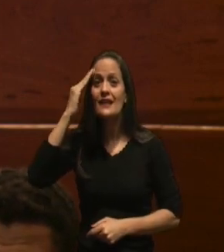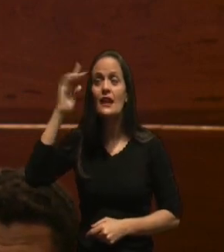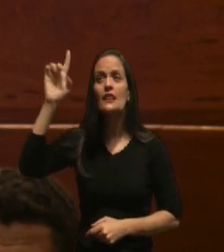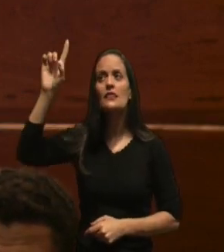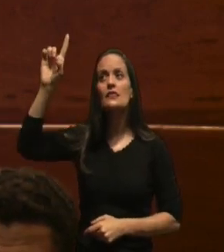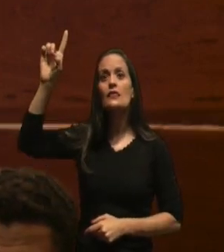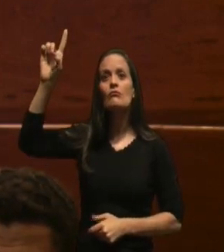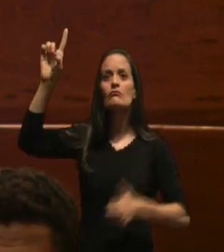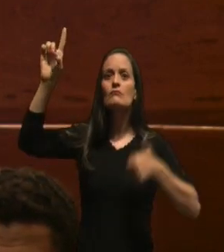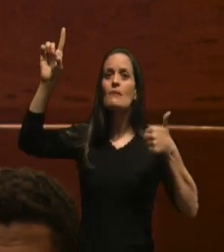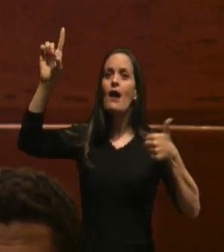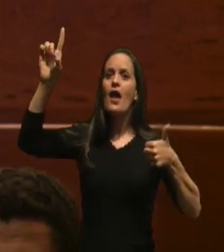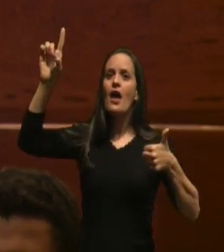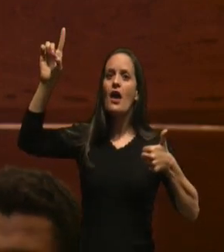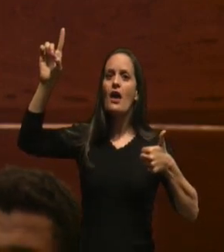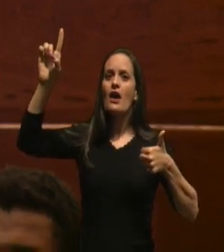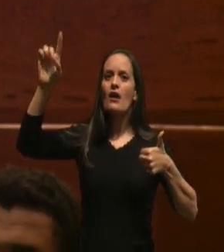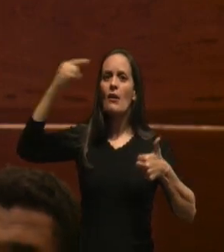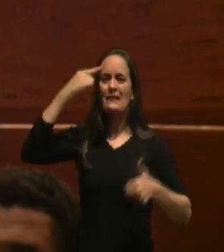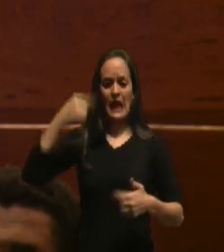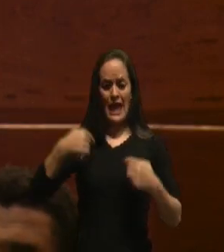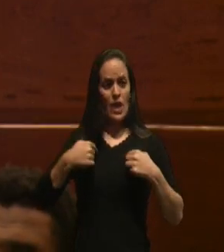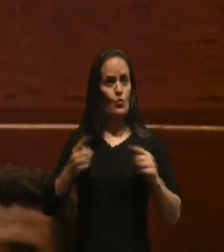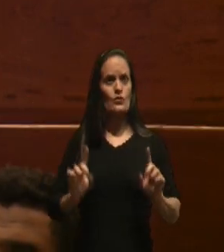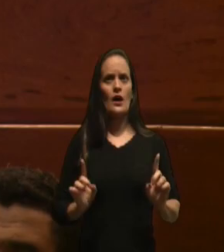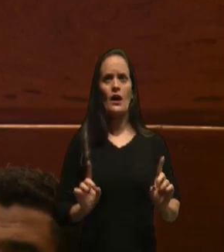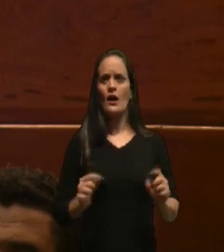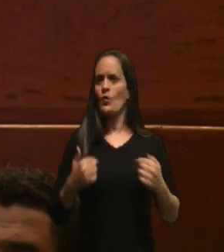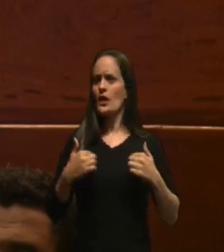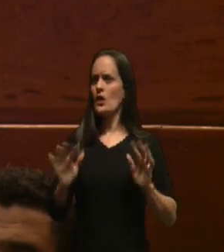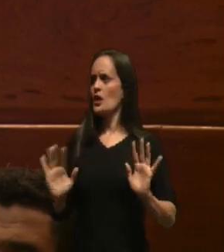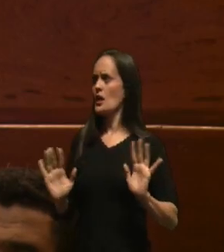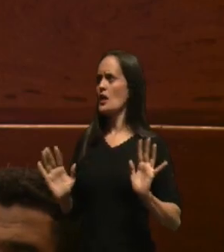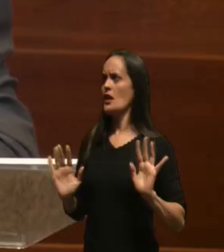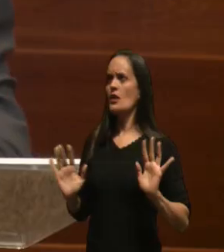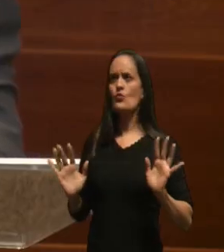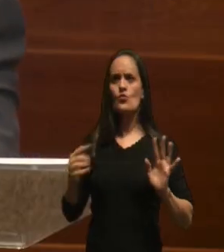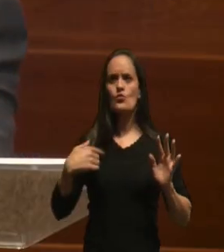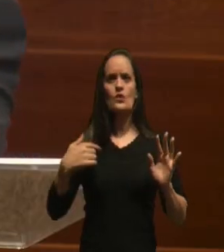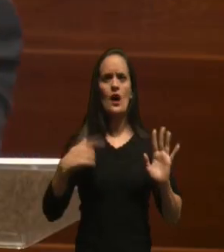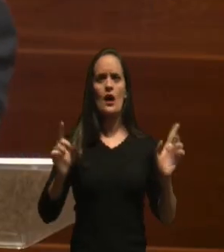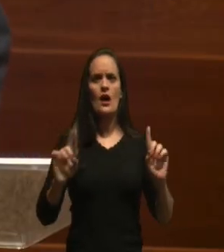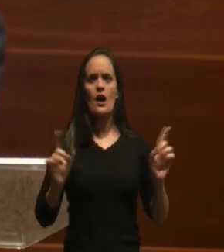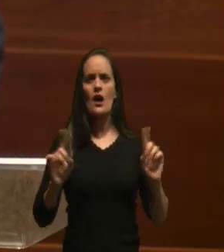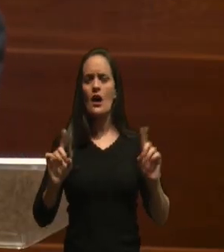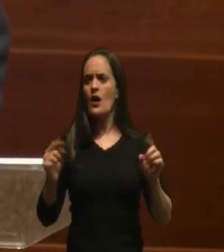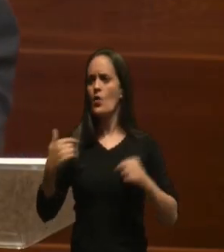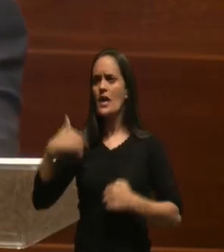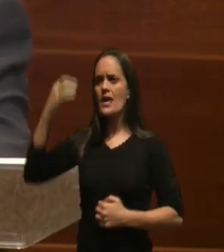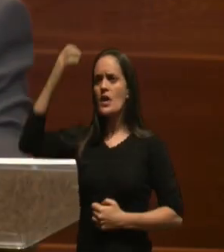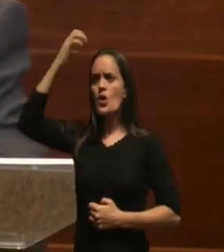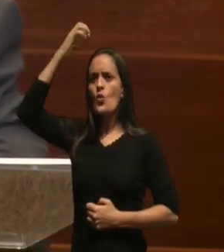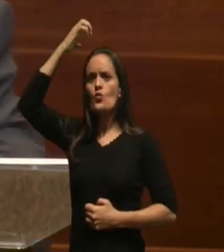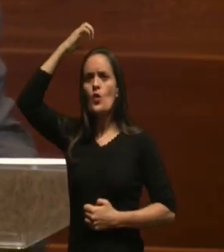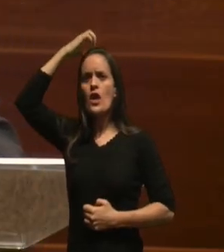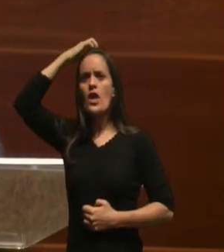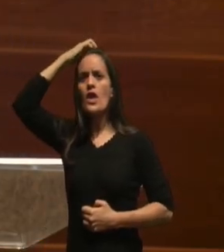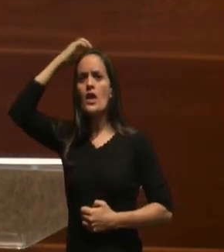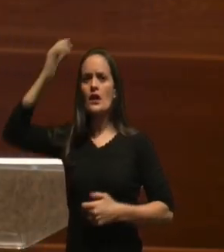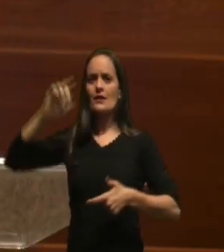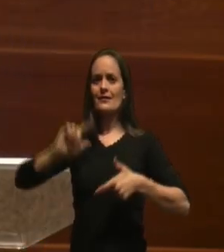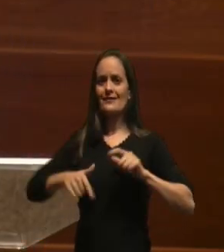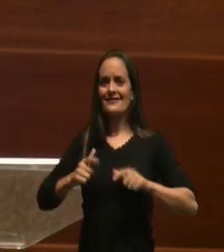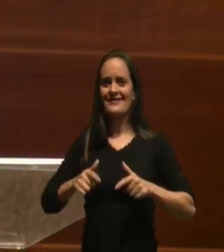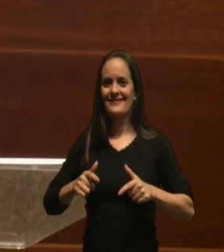Não, eu não sou, eu não sou Acabe, eu sou Josafá, rei de Judá e não rei de Israel. E Deus